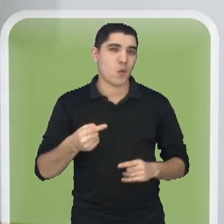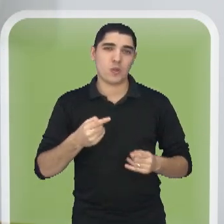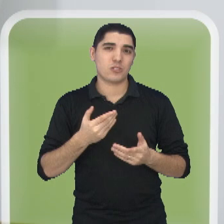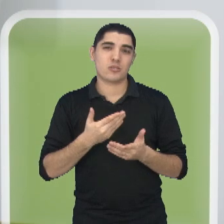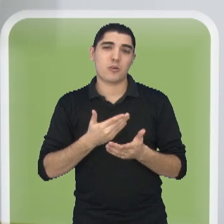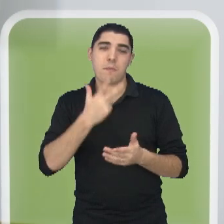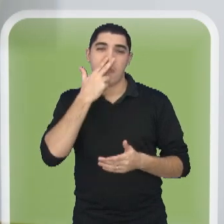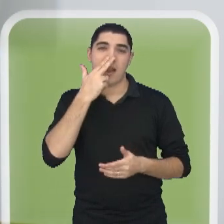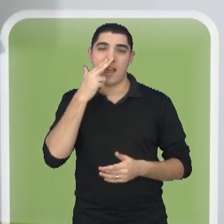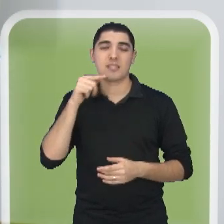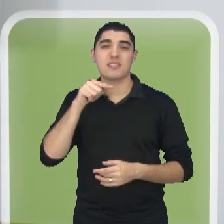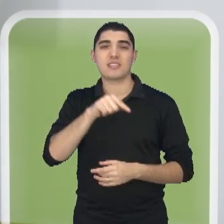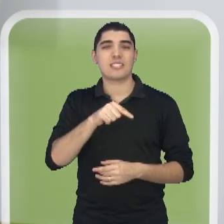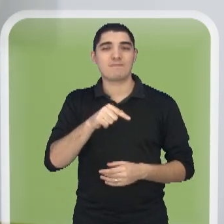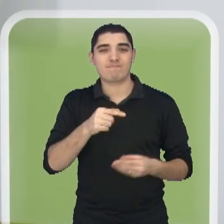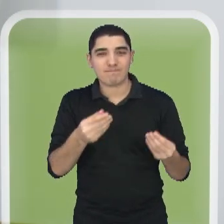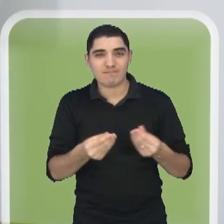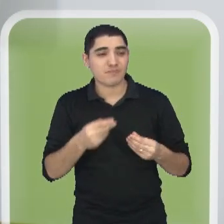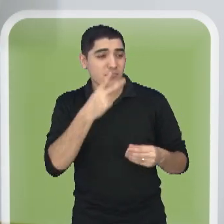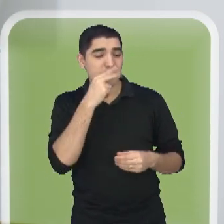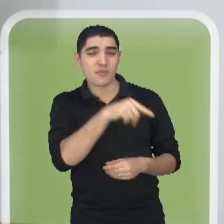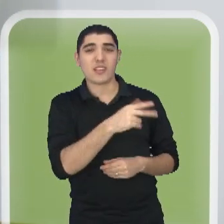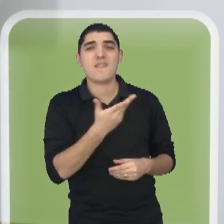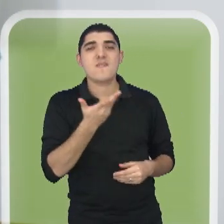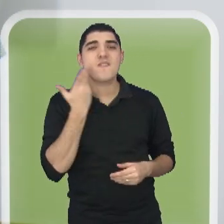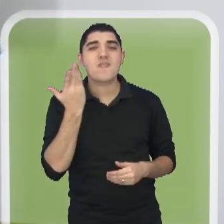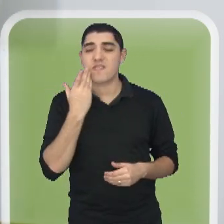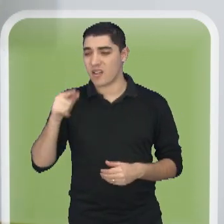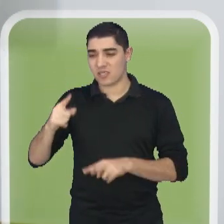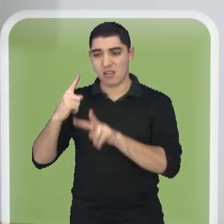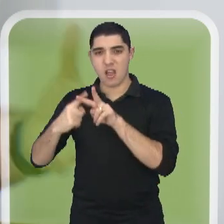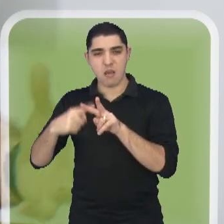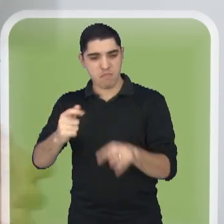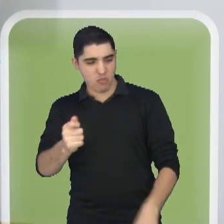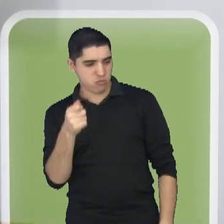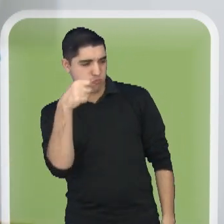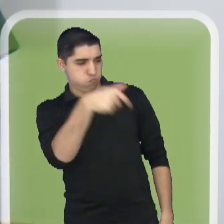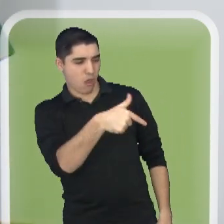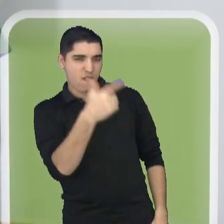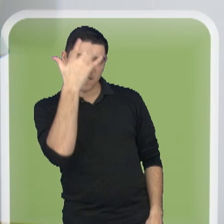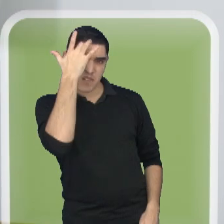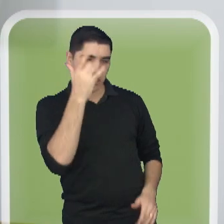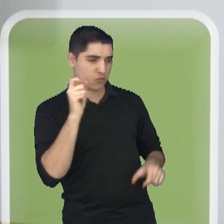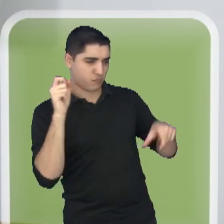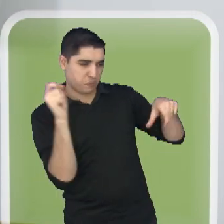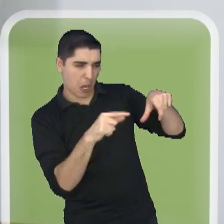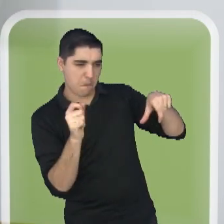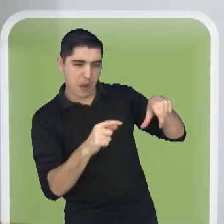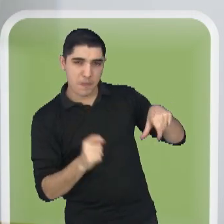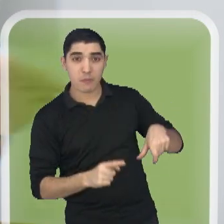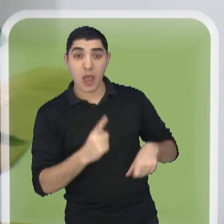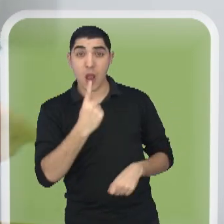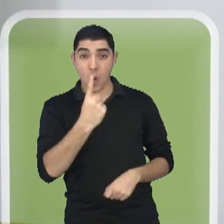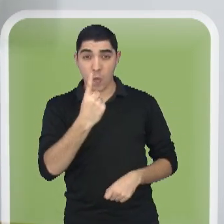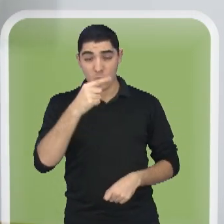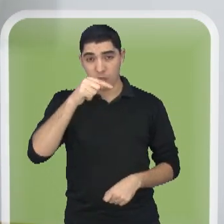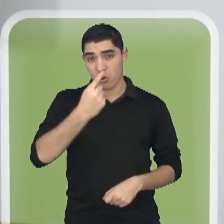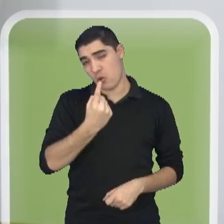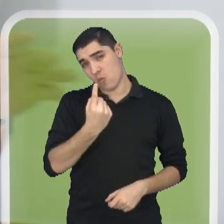mais fácil, né? O São José se tornou presa muito fácil, porque com 1 minuto e meio, já com a